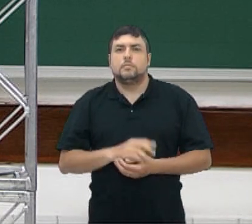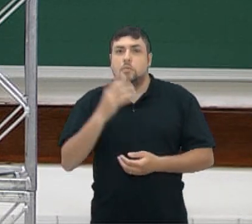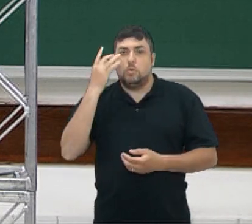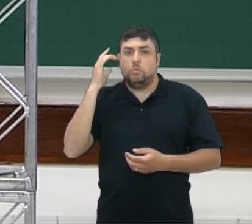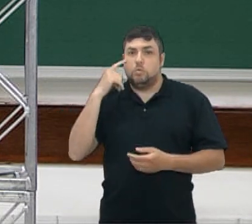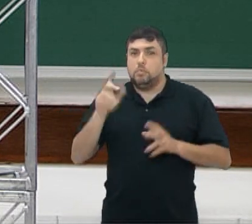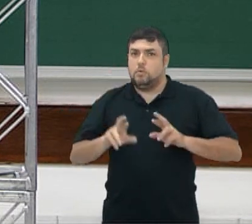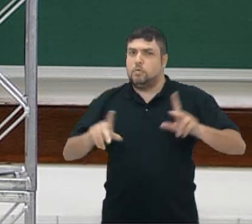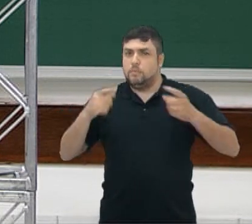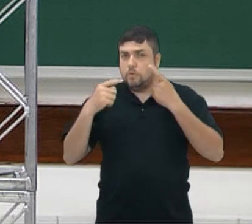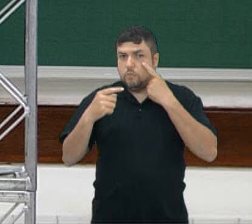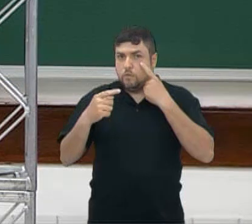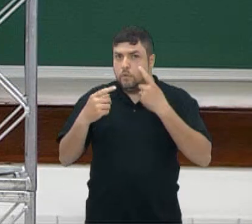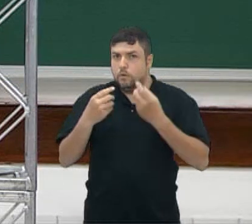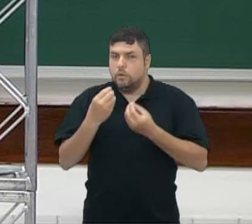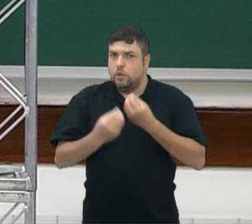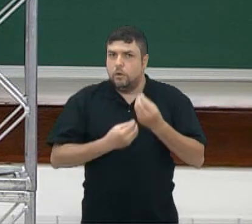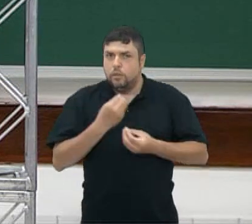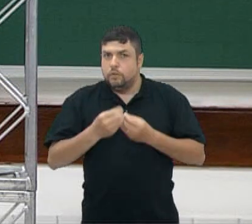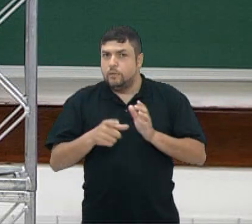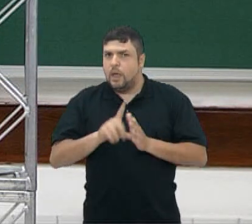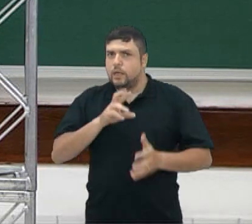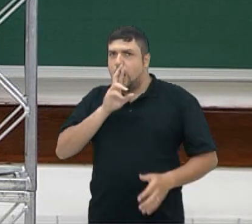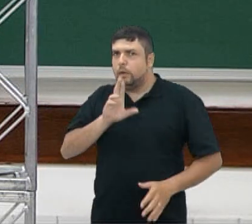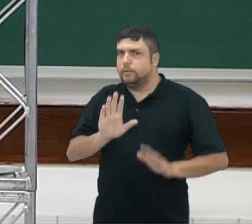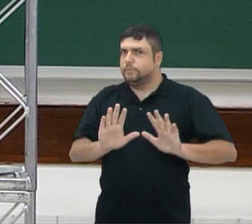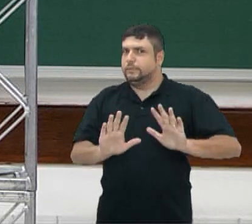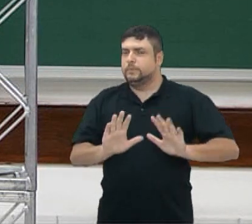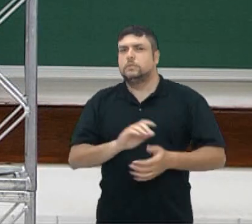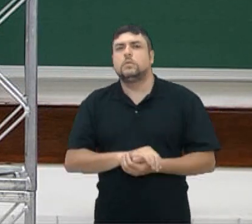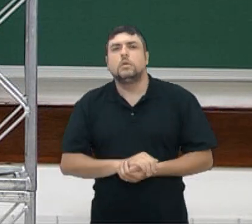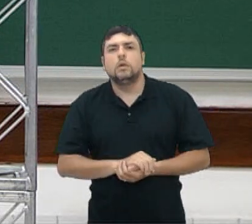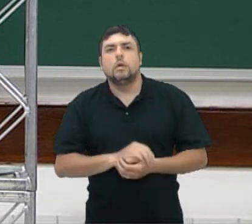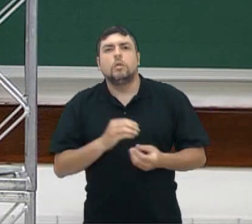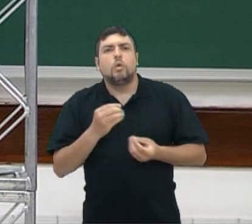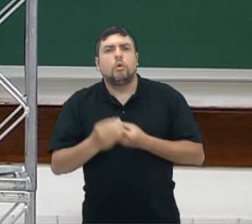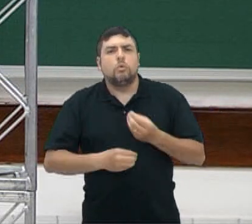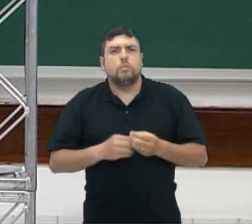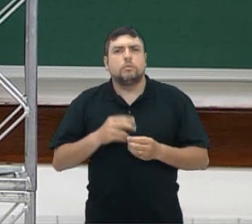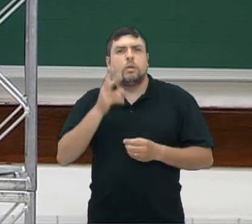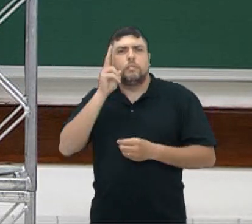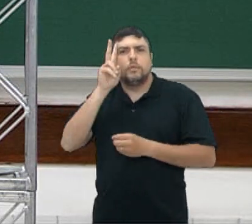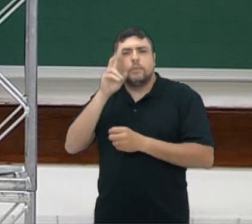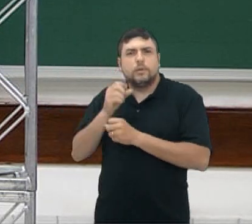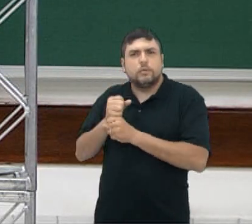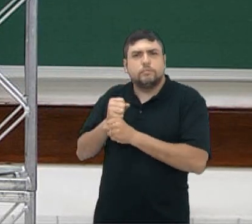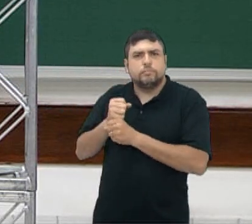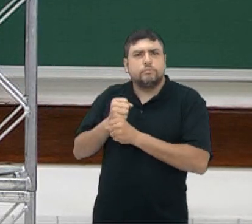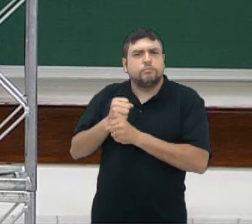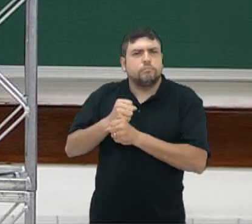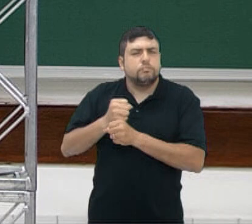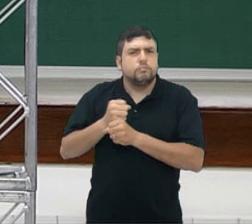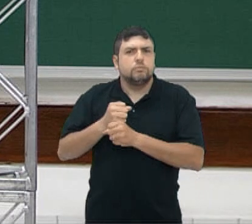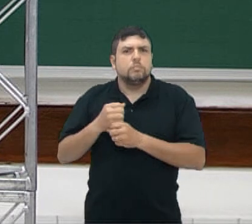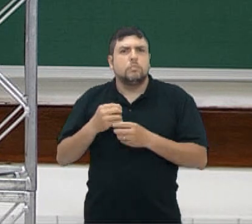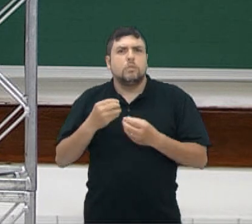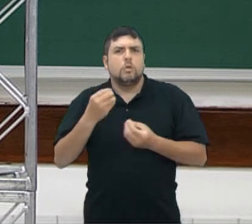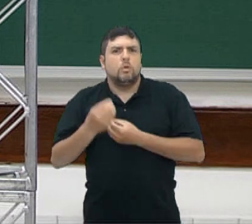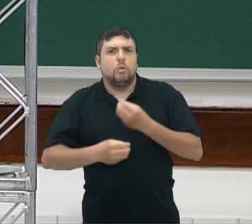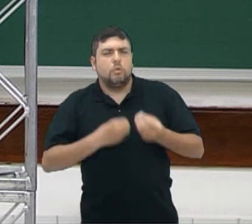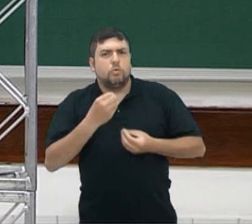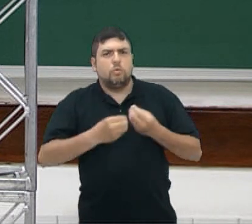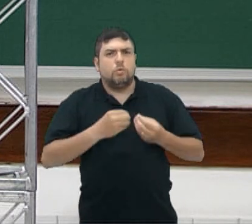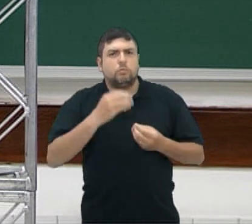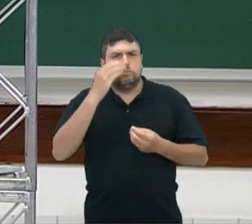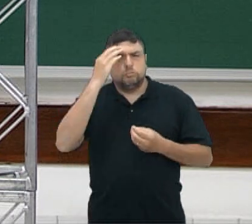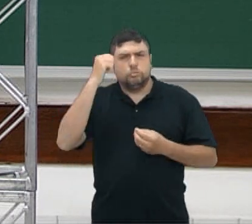ver aqui. Eu fico dando a resposta antes. O que muda em cada época, no meu entendimento, é como o artista tenta traduzir sua